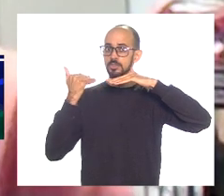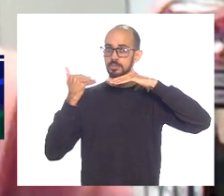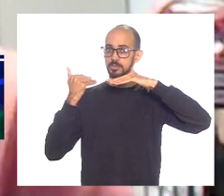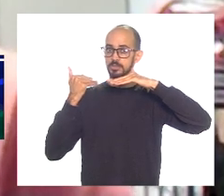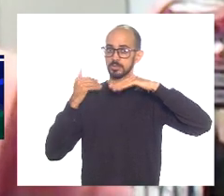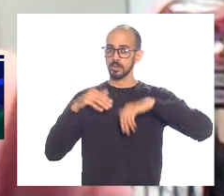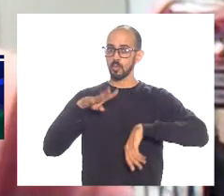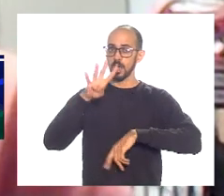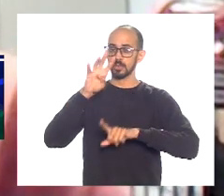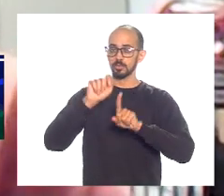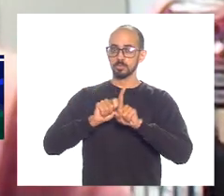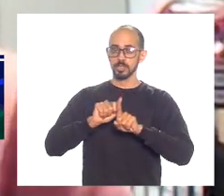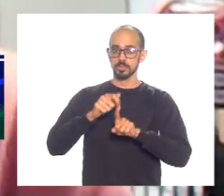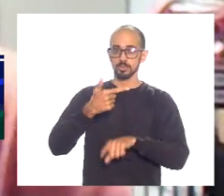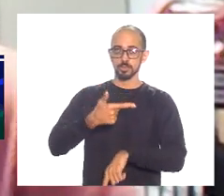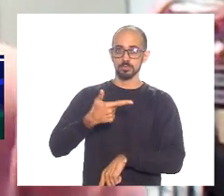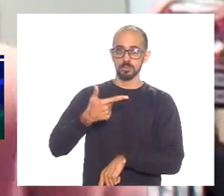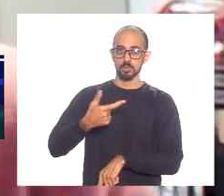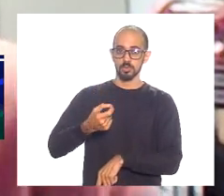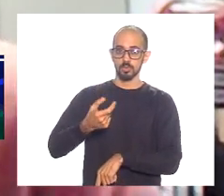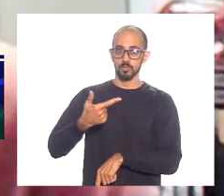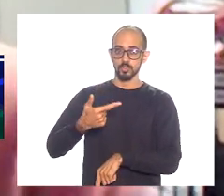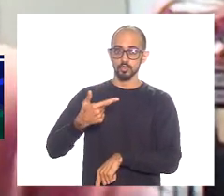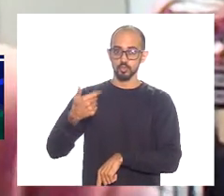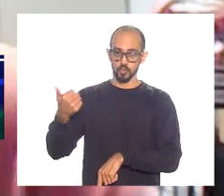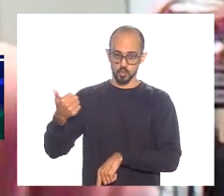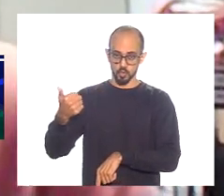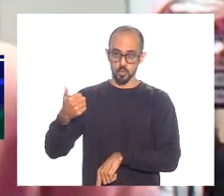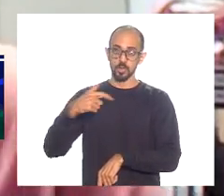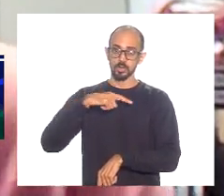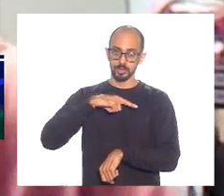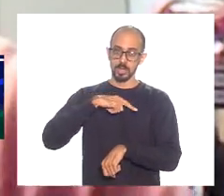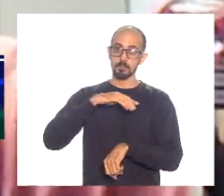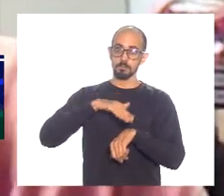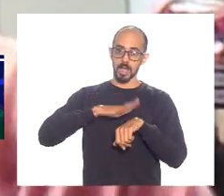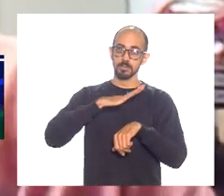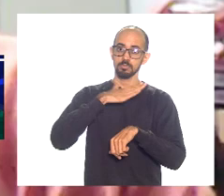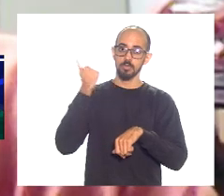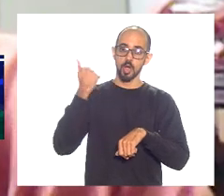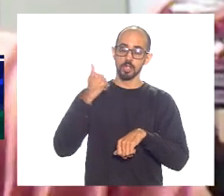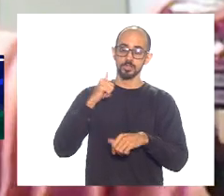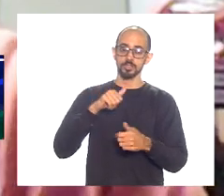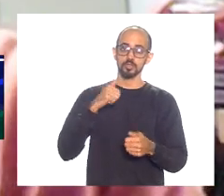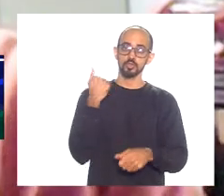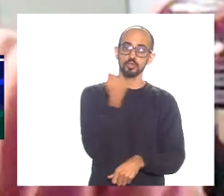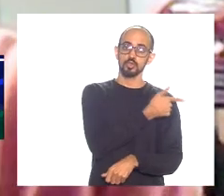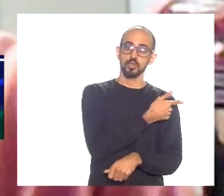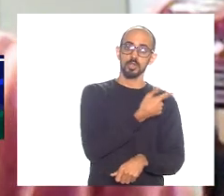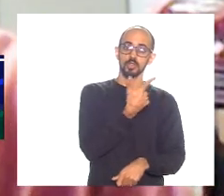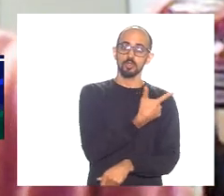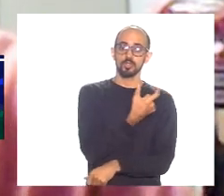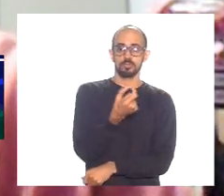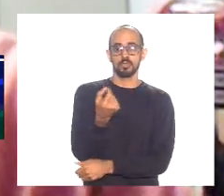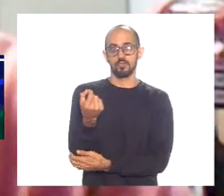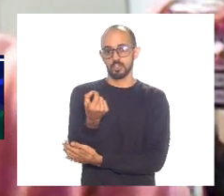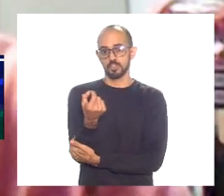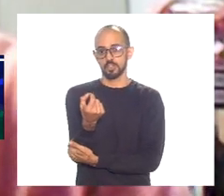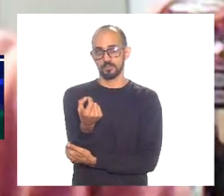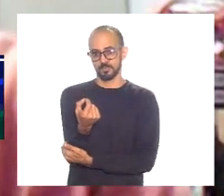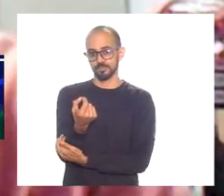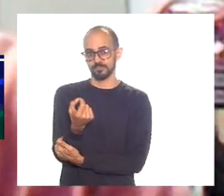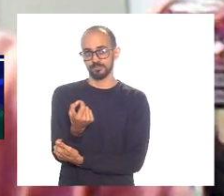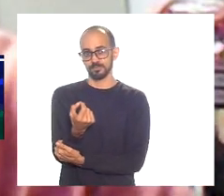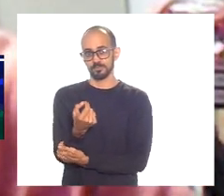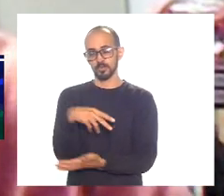4 meses de 2021, já tem mais mortes do que nos 10 meses de 2020 que a gente teve